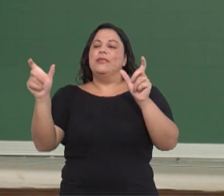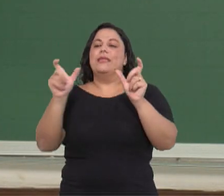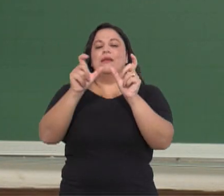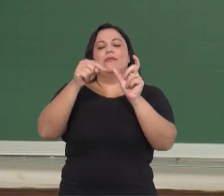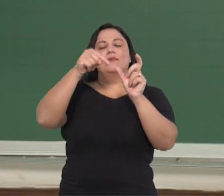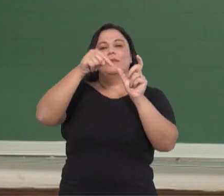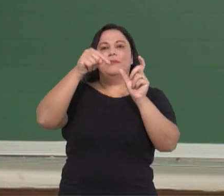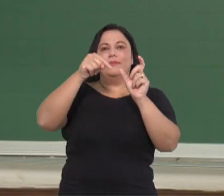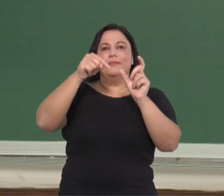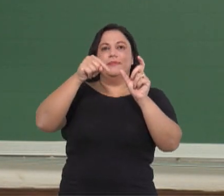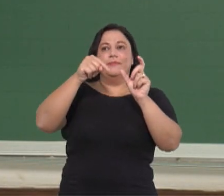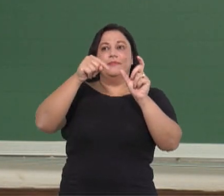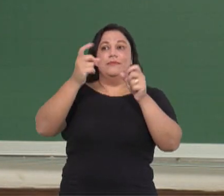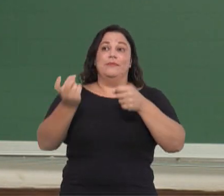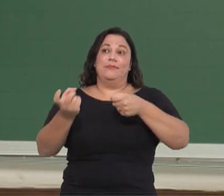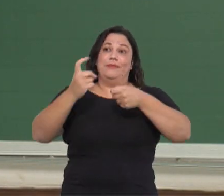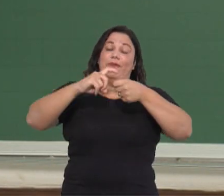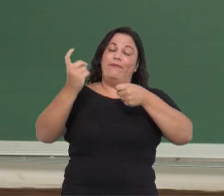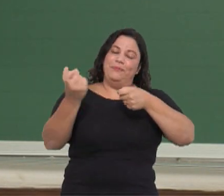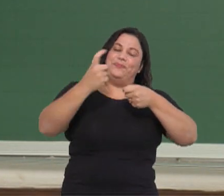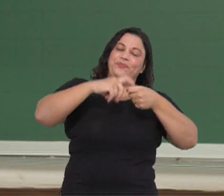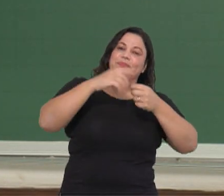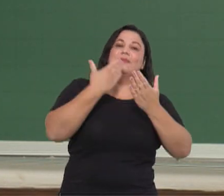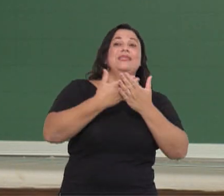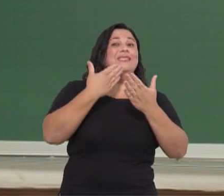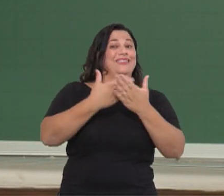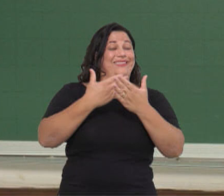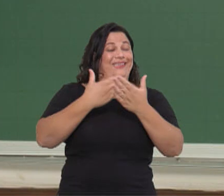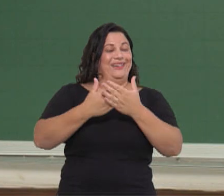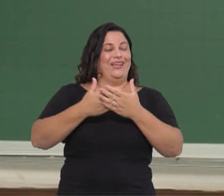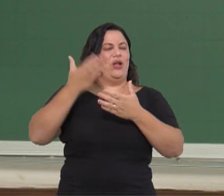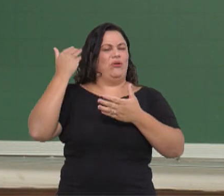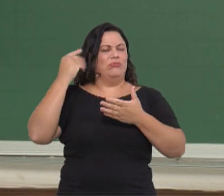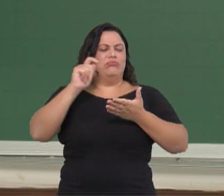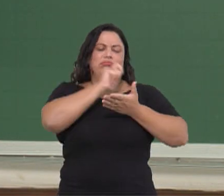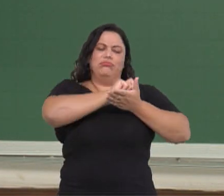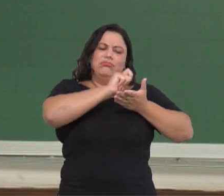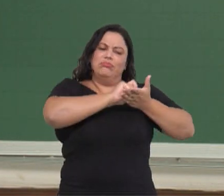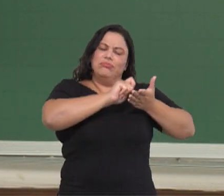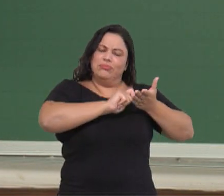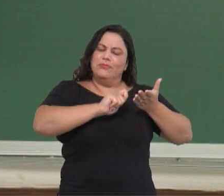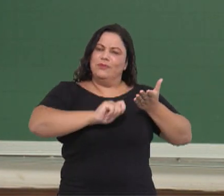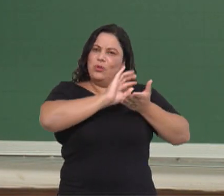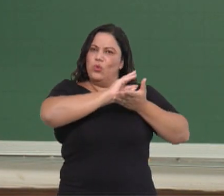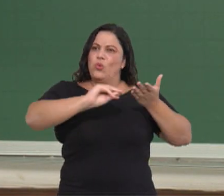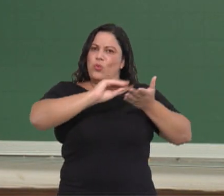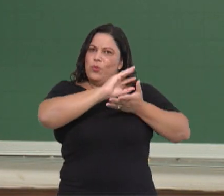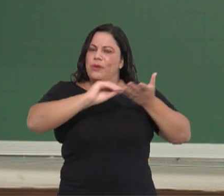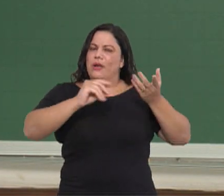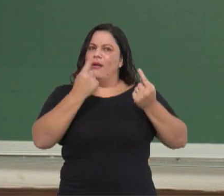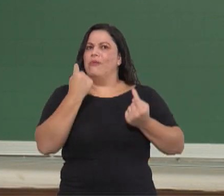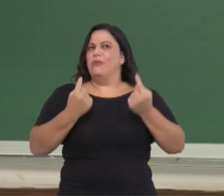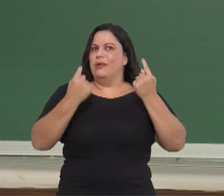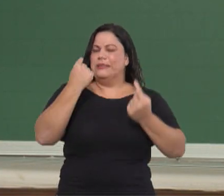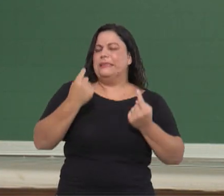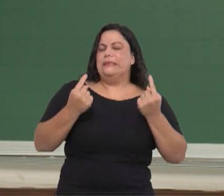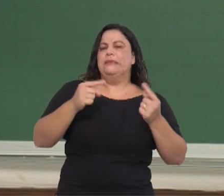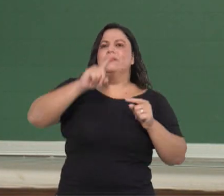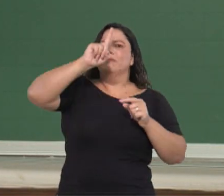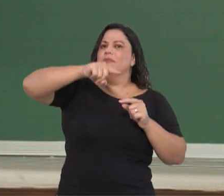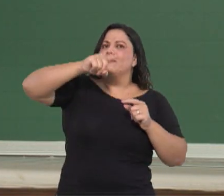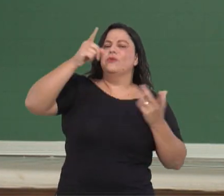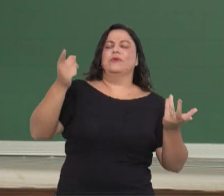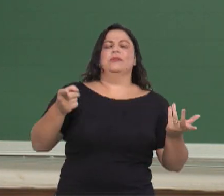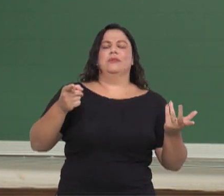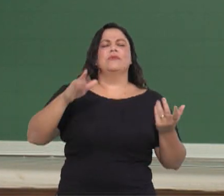vocês, voltem à aula anterior, procure ali nas suas anotações quais são as oxítonas que vão acento, que você